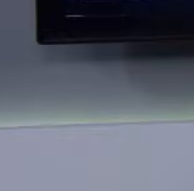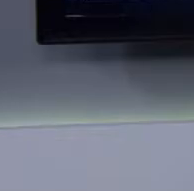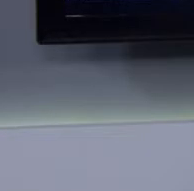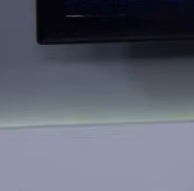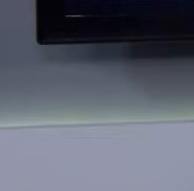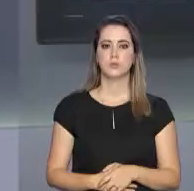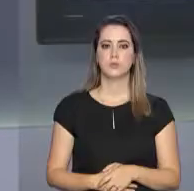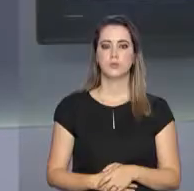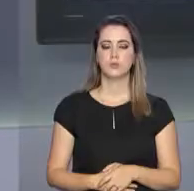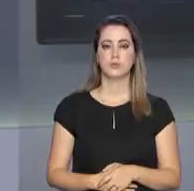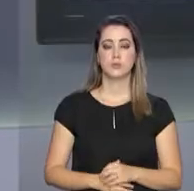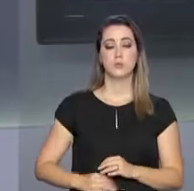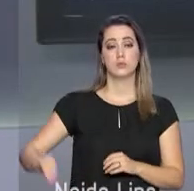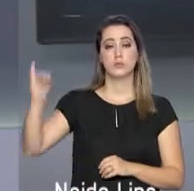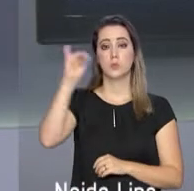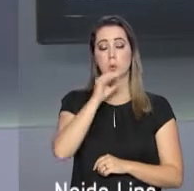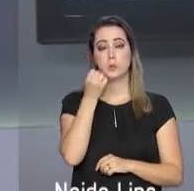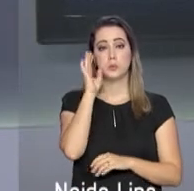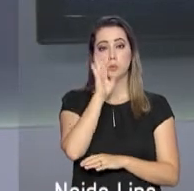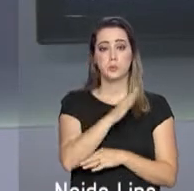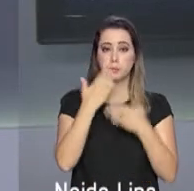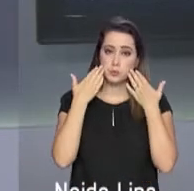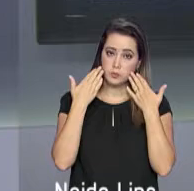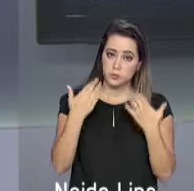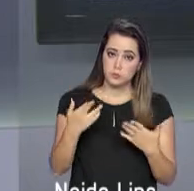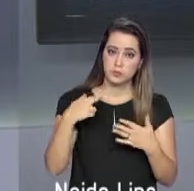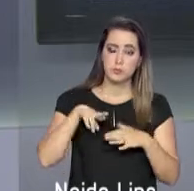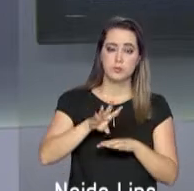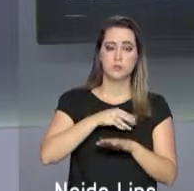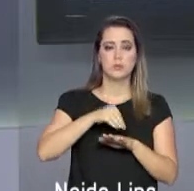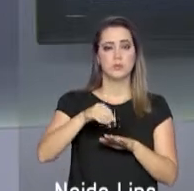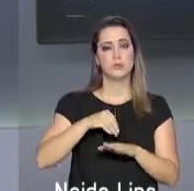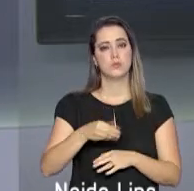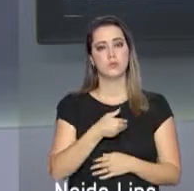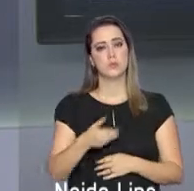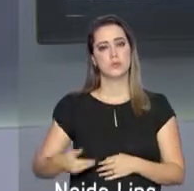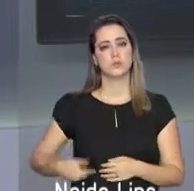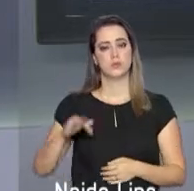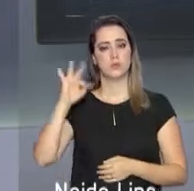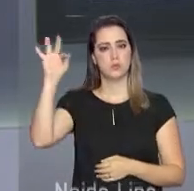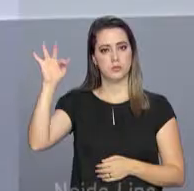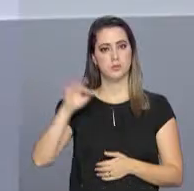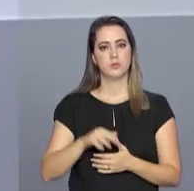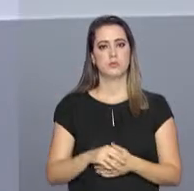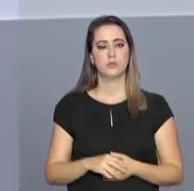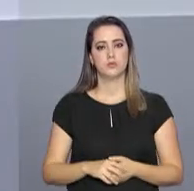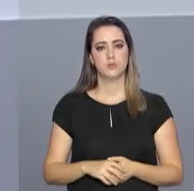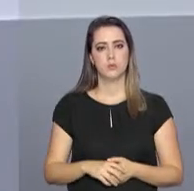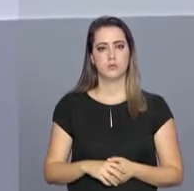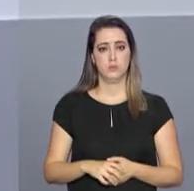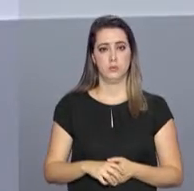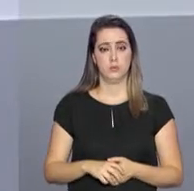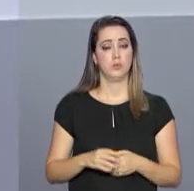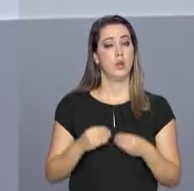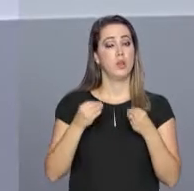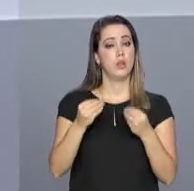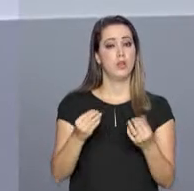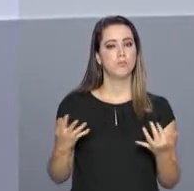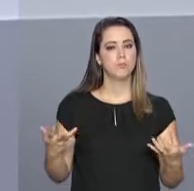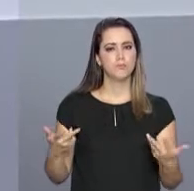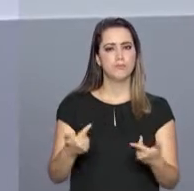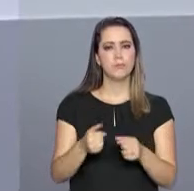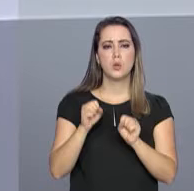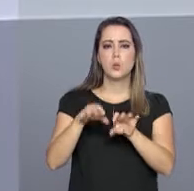olá boa tarde começa agora o repórter nbr com as notícias do governo federal para garantir a qualidade da formação